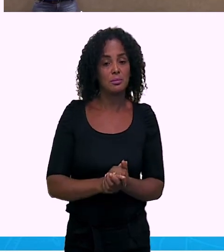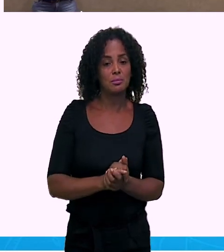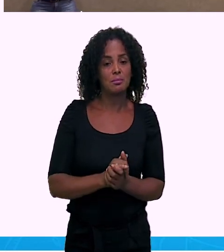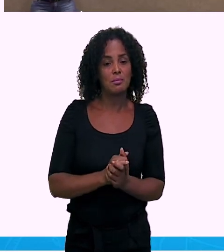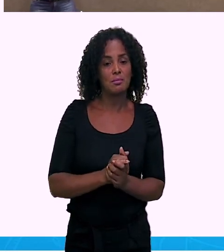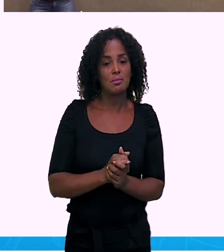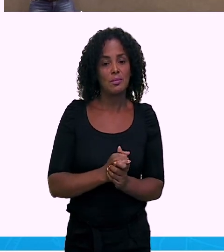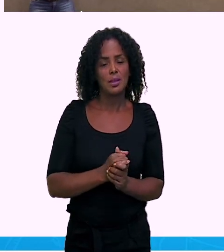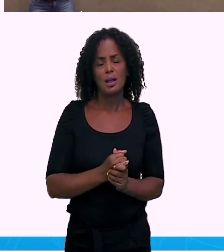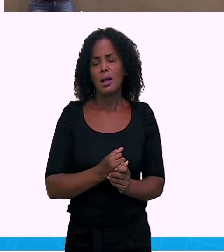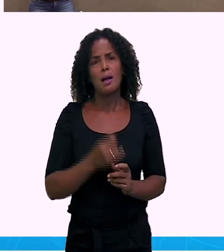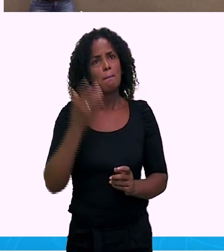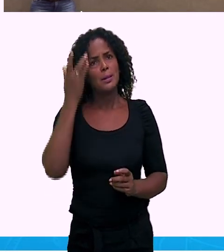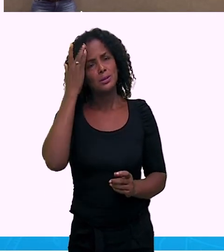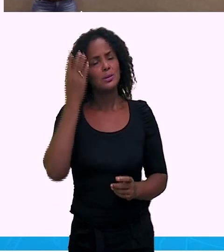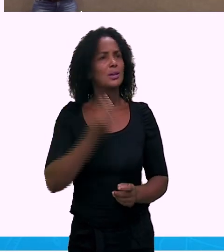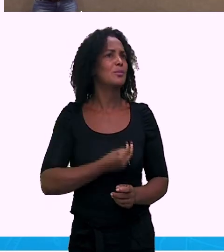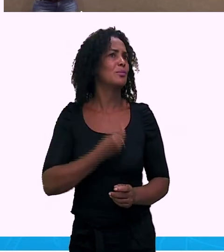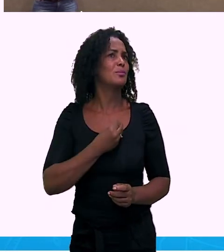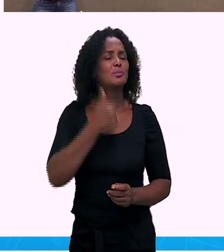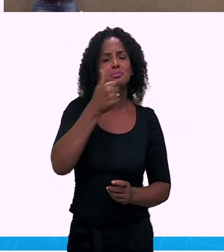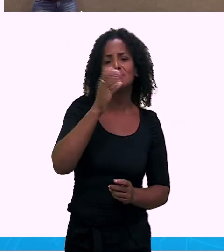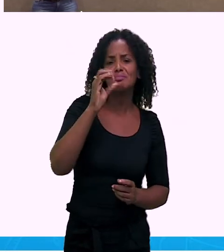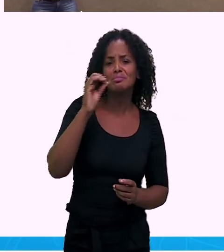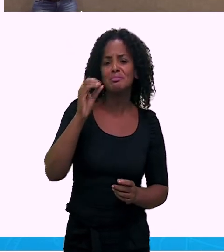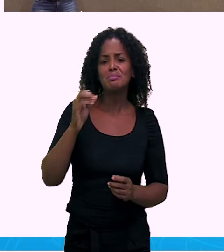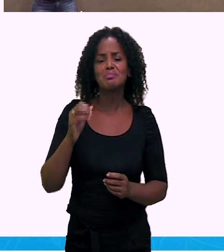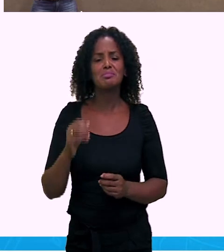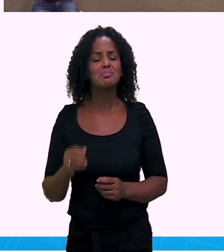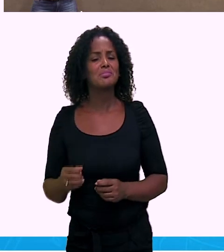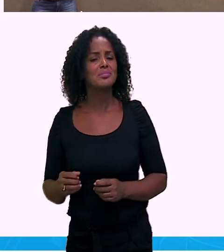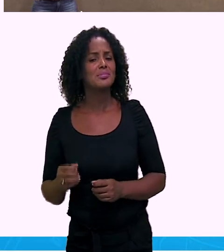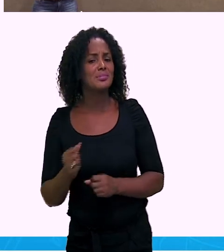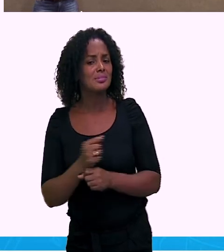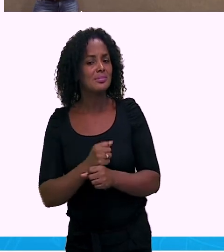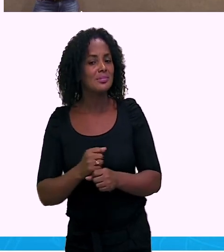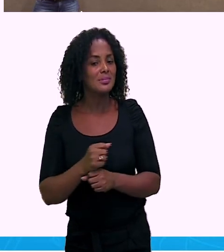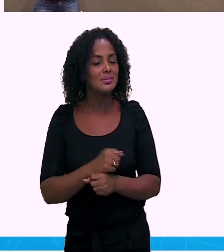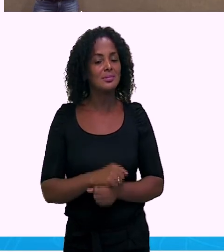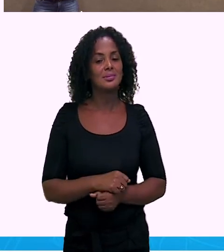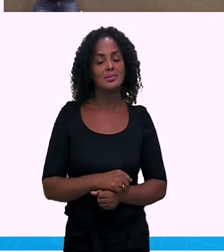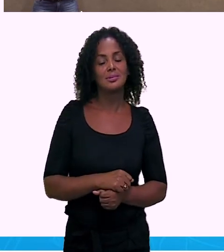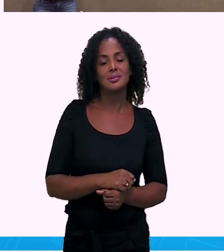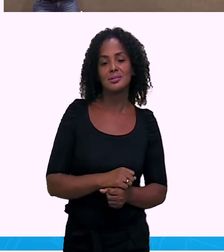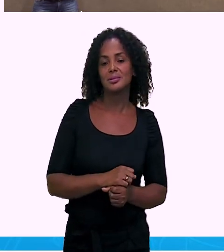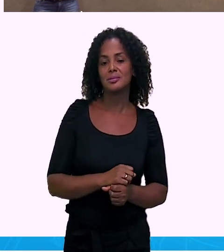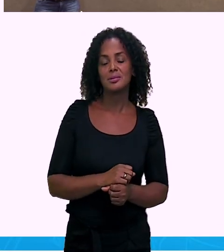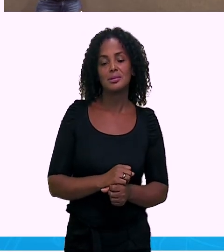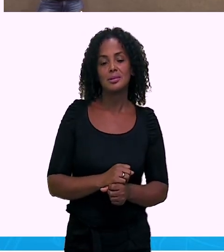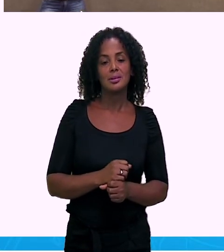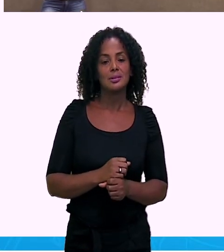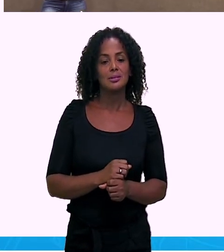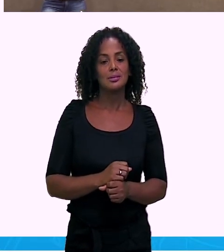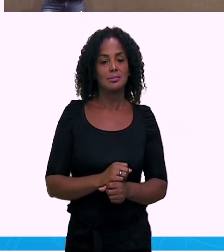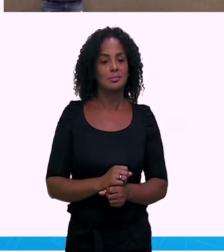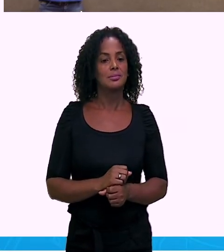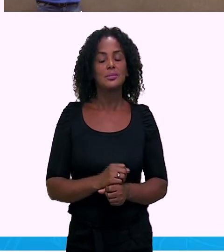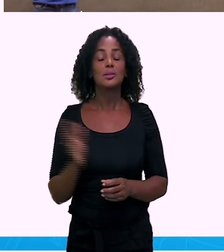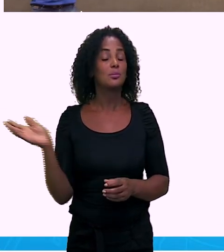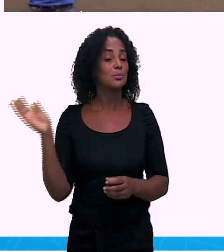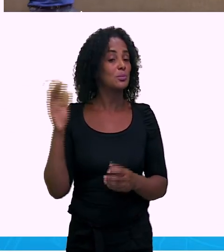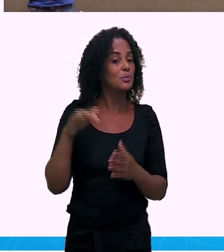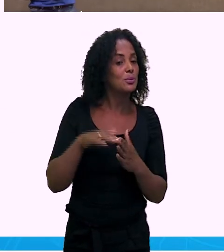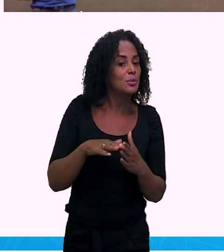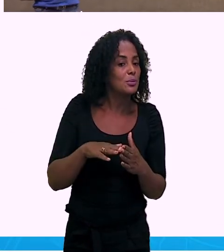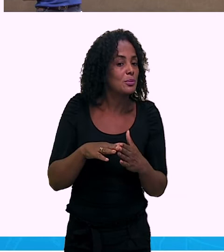é centenário, ele já viveu um século. Sim, porque um século equivale a 100 anos. Eu trouxe